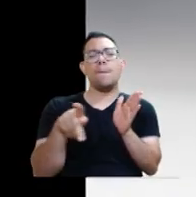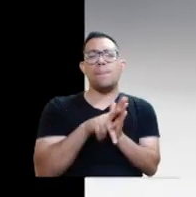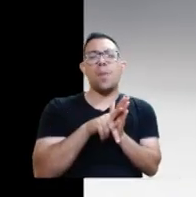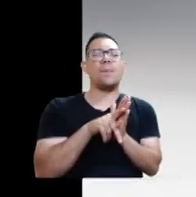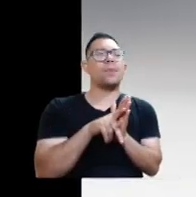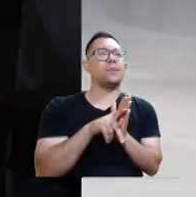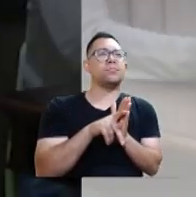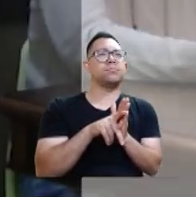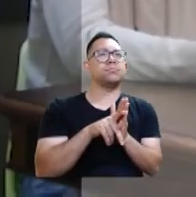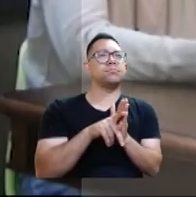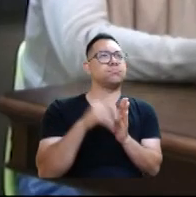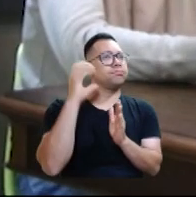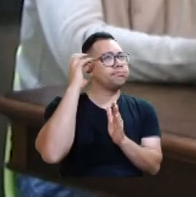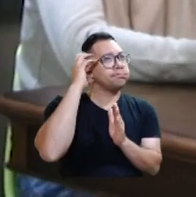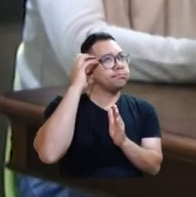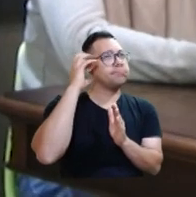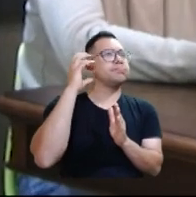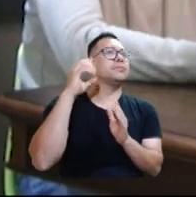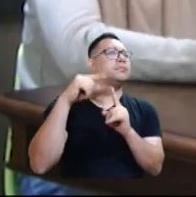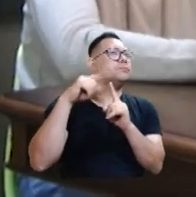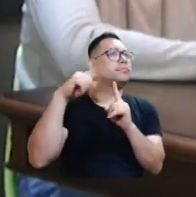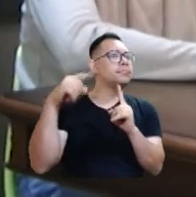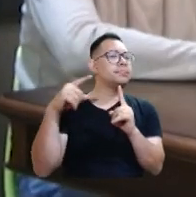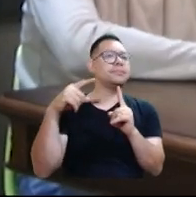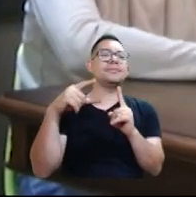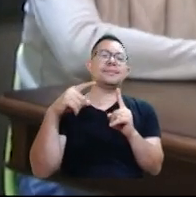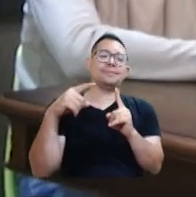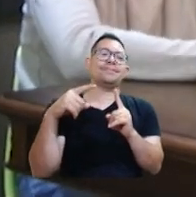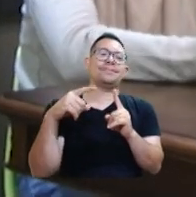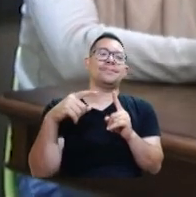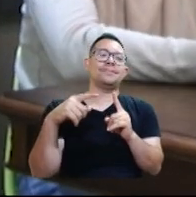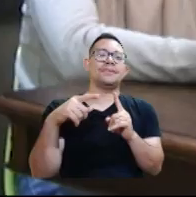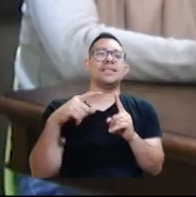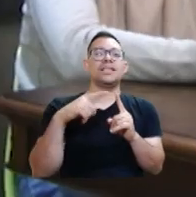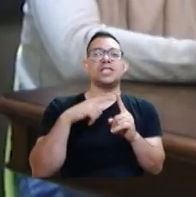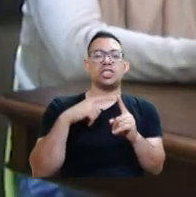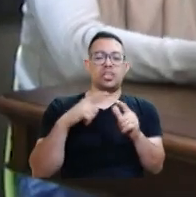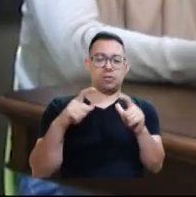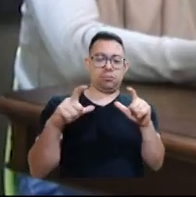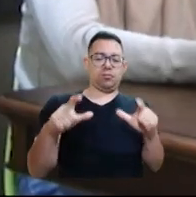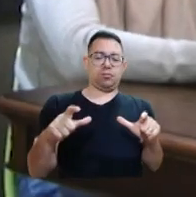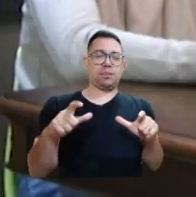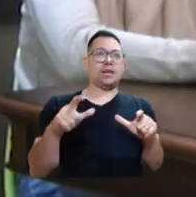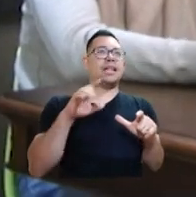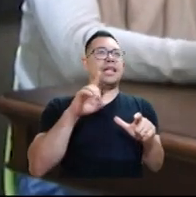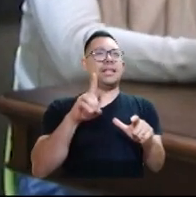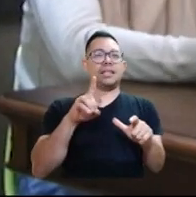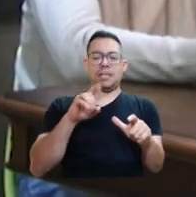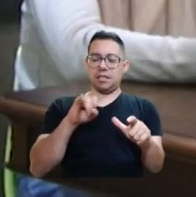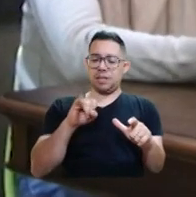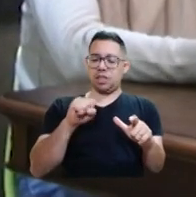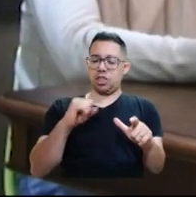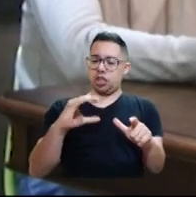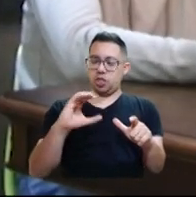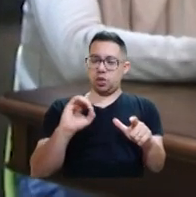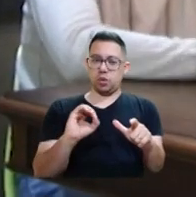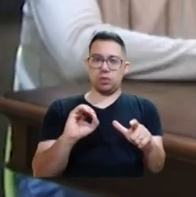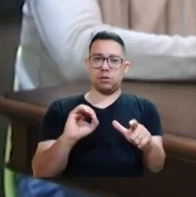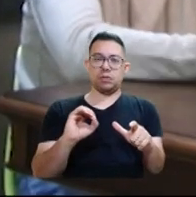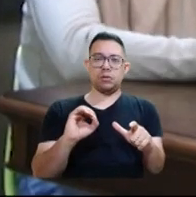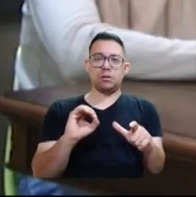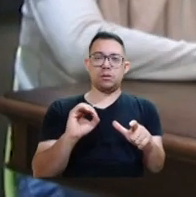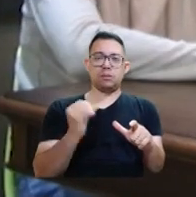primeiro instrumento, né, o primeiro aparelho que é um tocador de mídia, né, a mídia, disco, né,